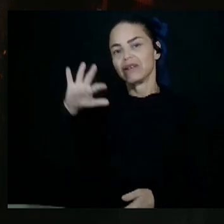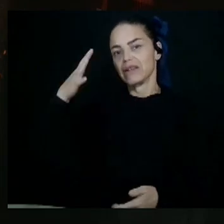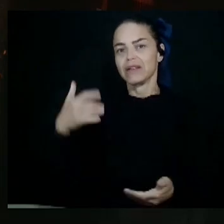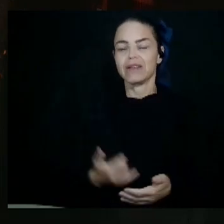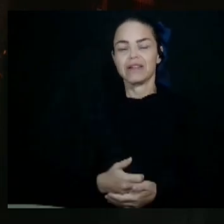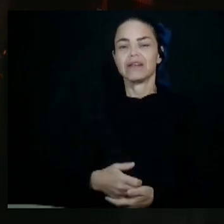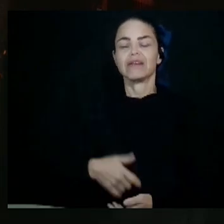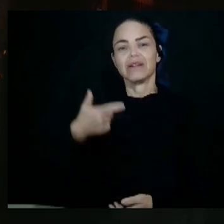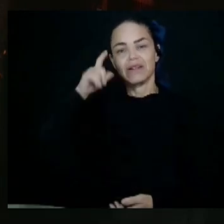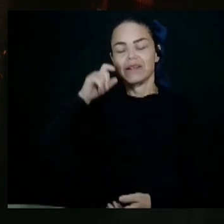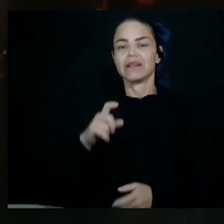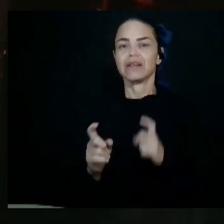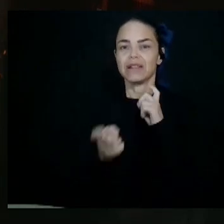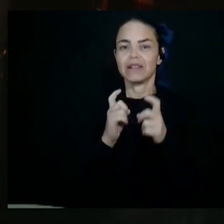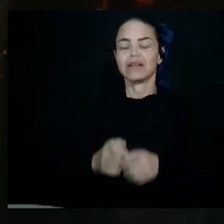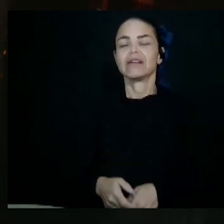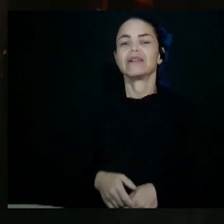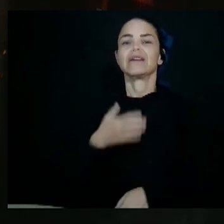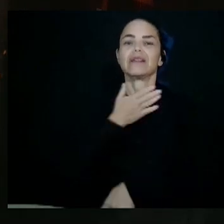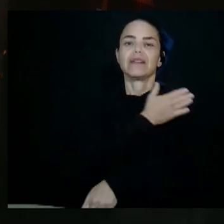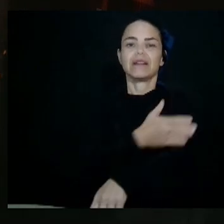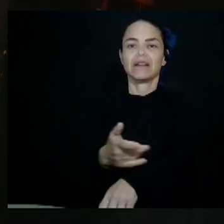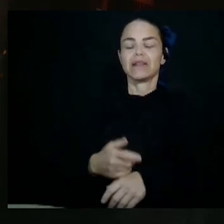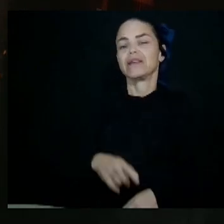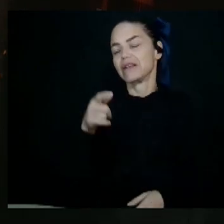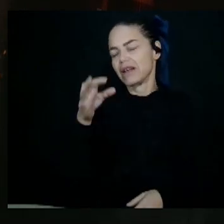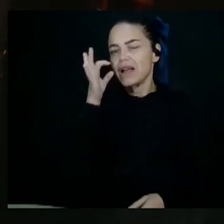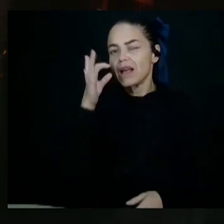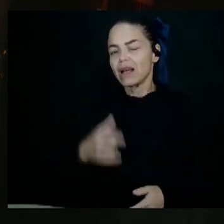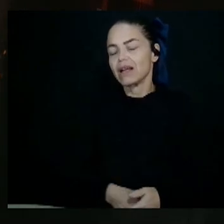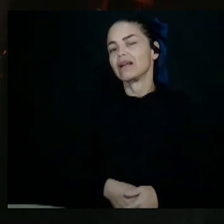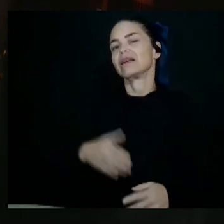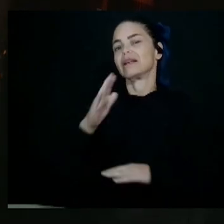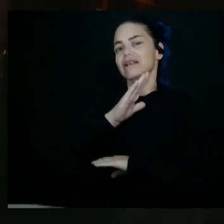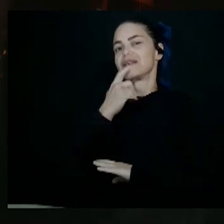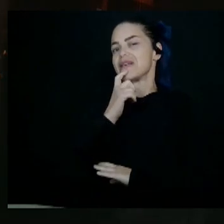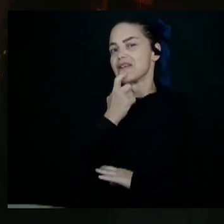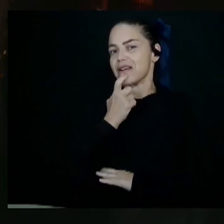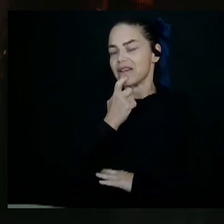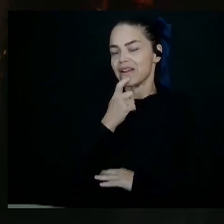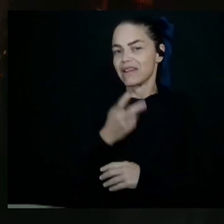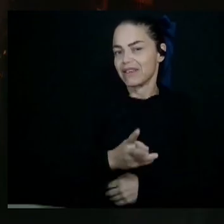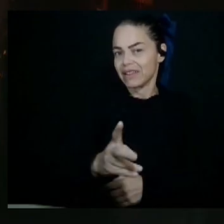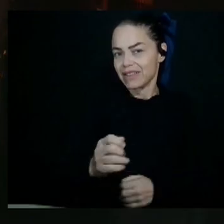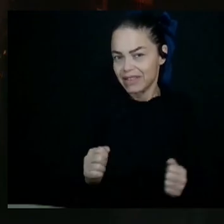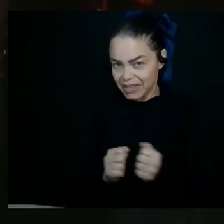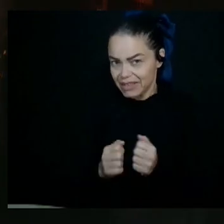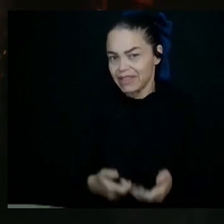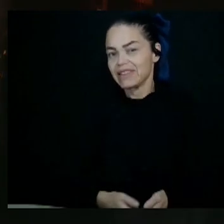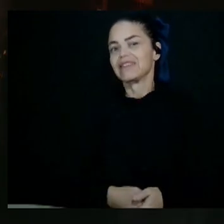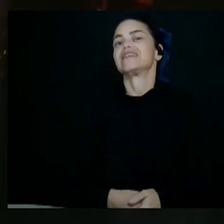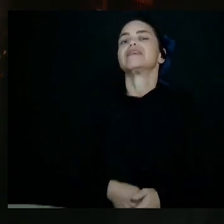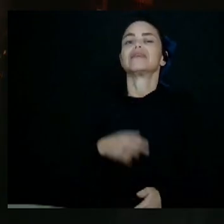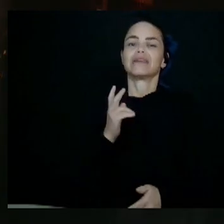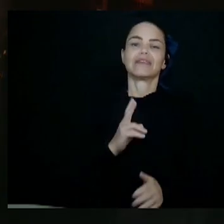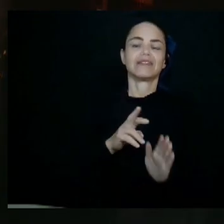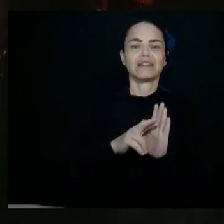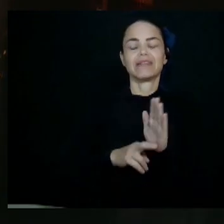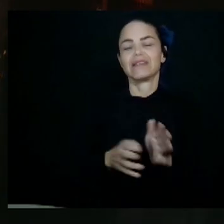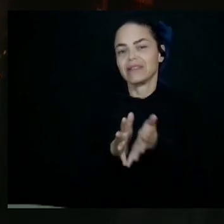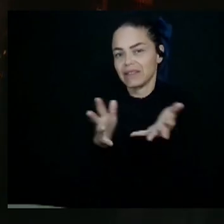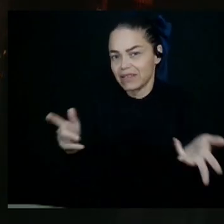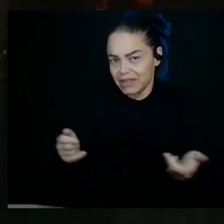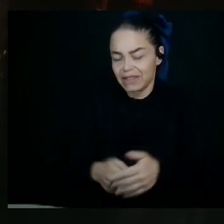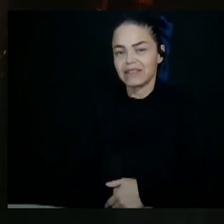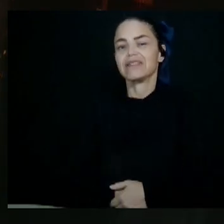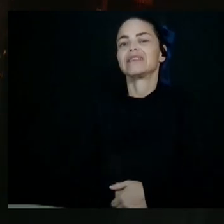reunião ordinária. Para você que está ligadinho na TV Câmara Campinas, continue com a gente. Nossa programação está maravilhosa, produzida